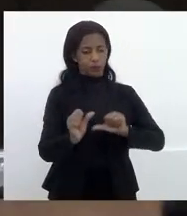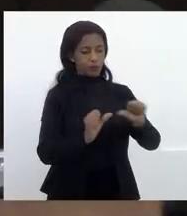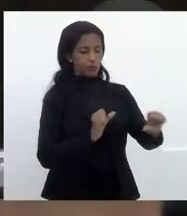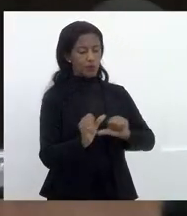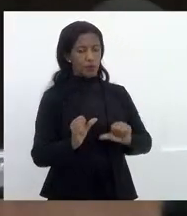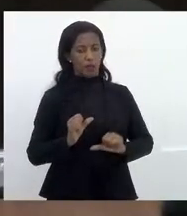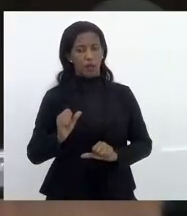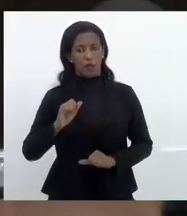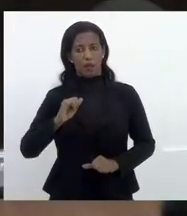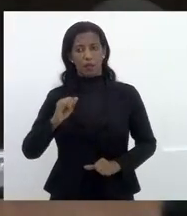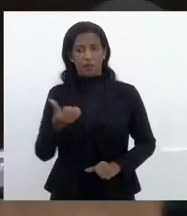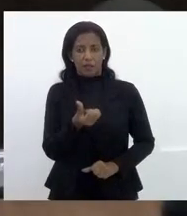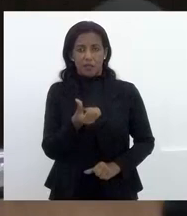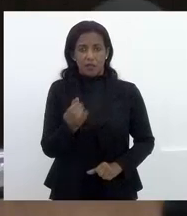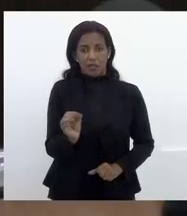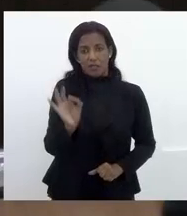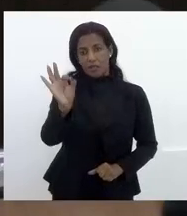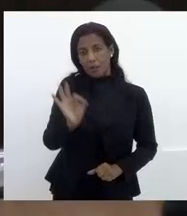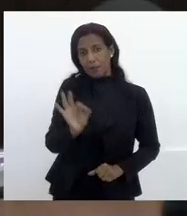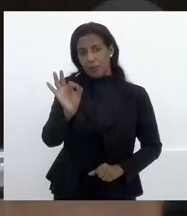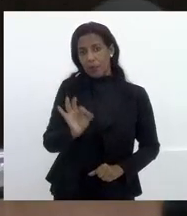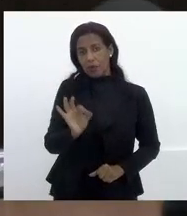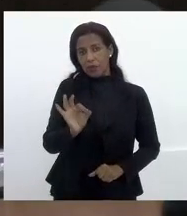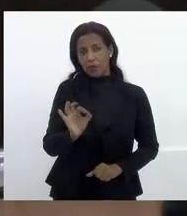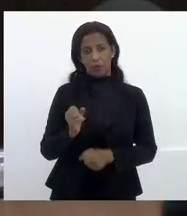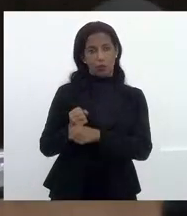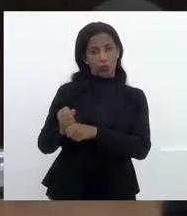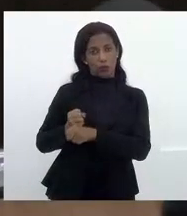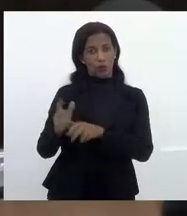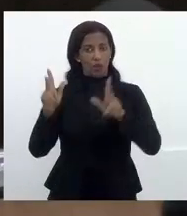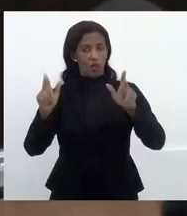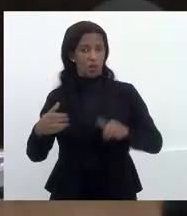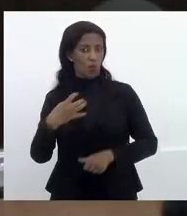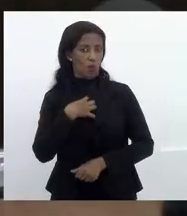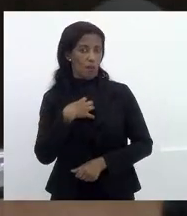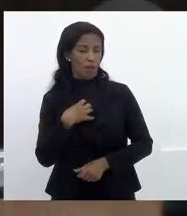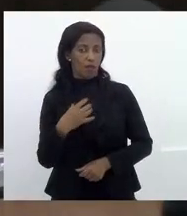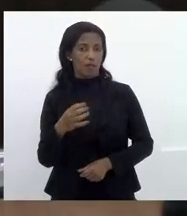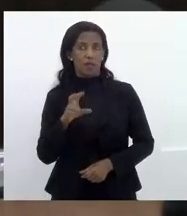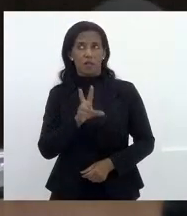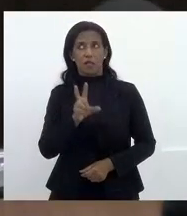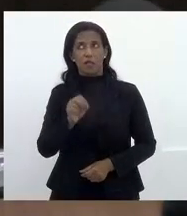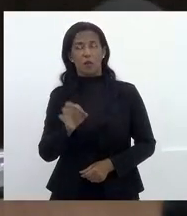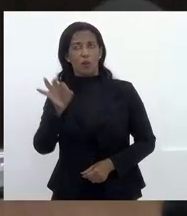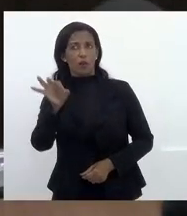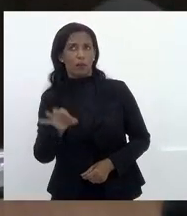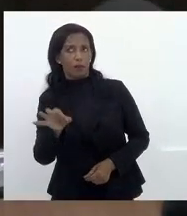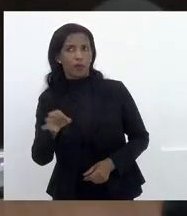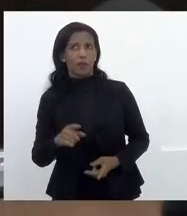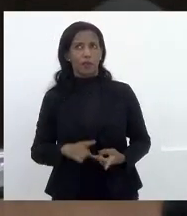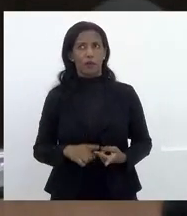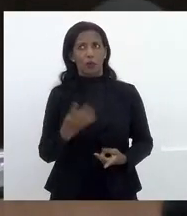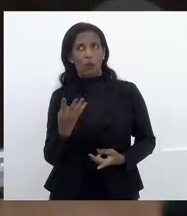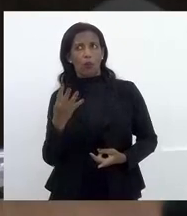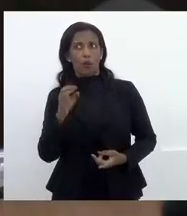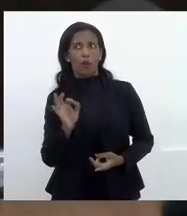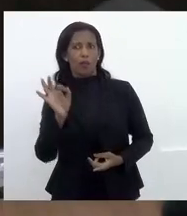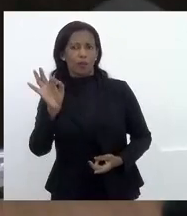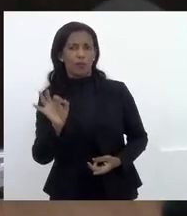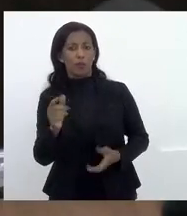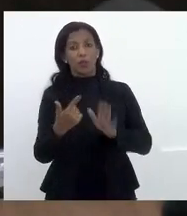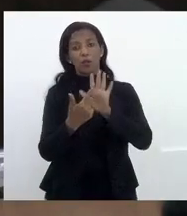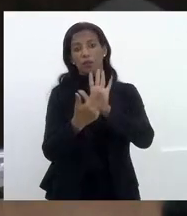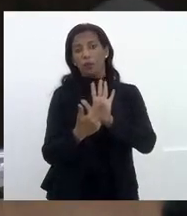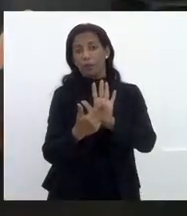possibilidade de sessenta por cento do tempo E aí cinquenta por cento e quarenta por cento só